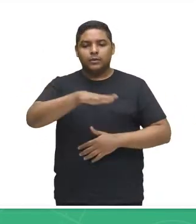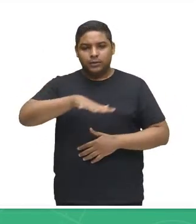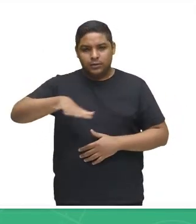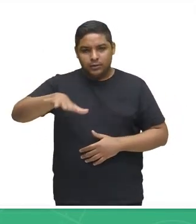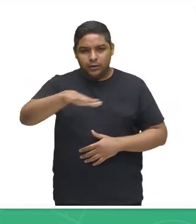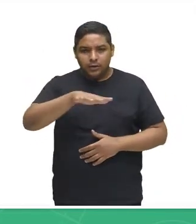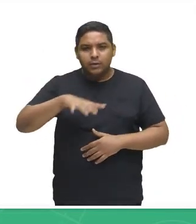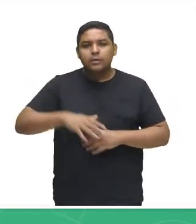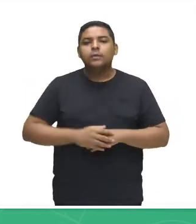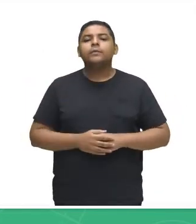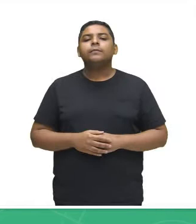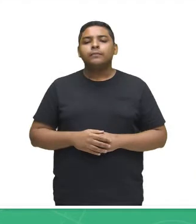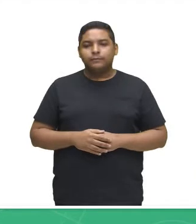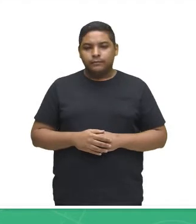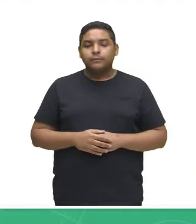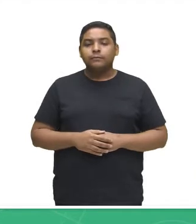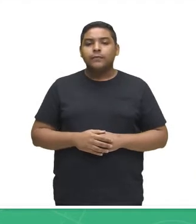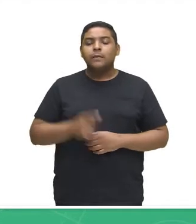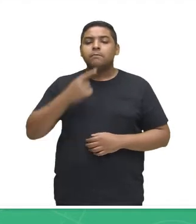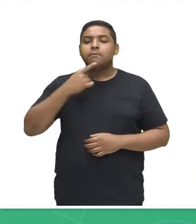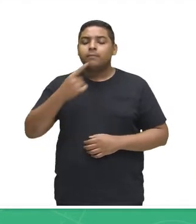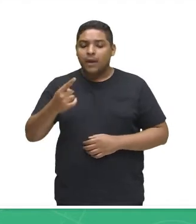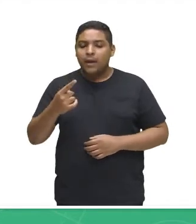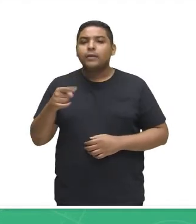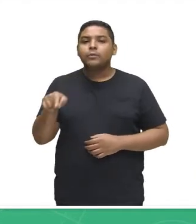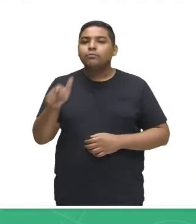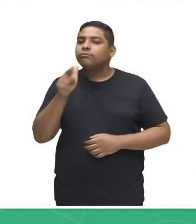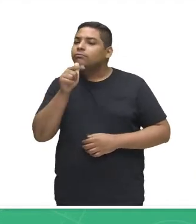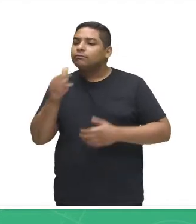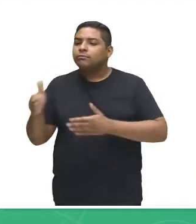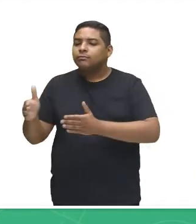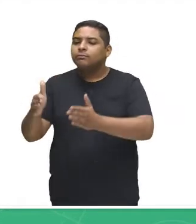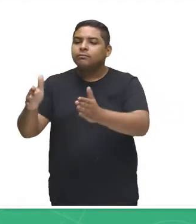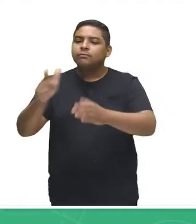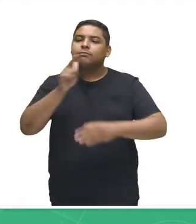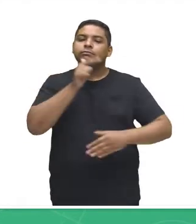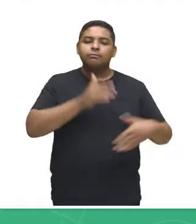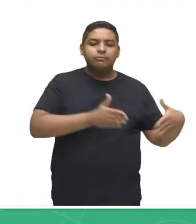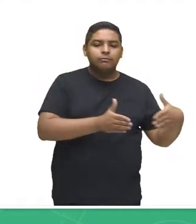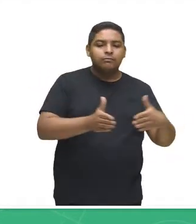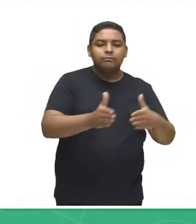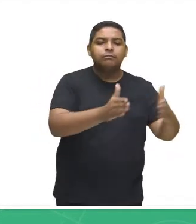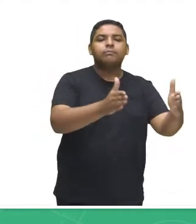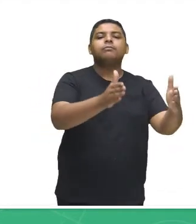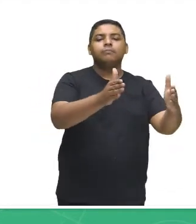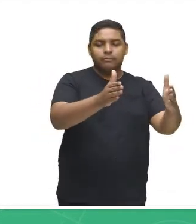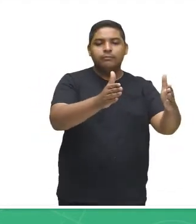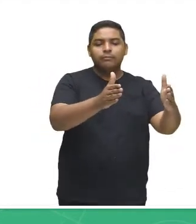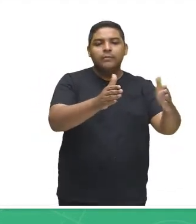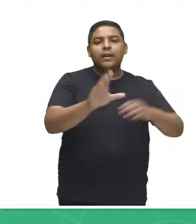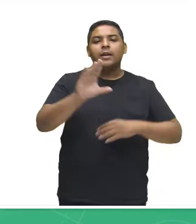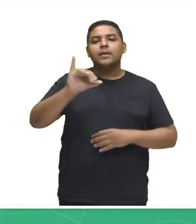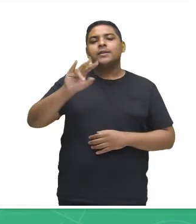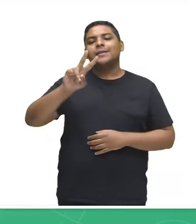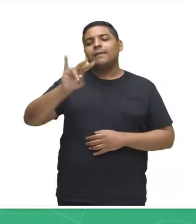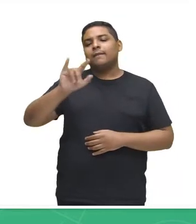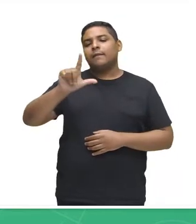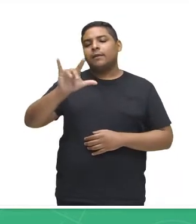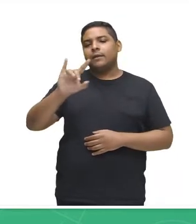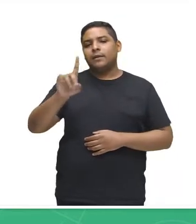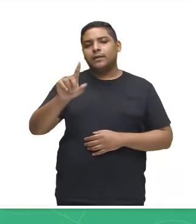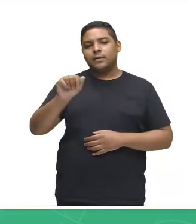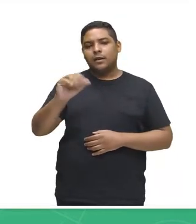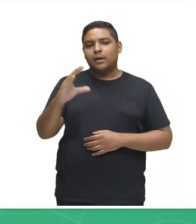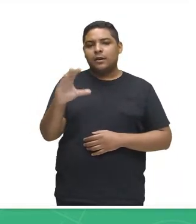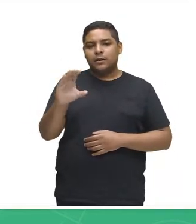ó, em torno desses rios, que essas civilizações que vocês vão estudar hoje vão se